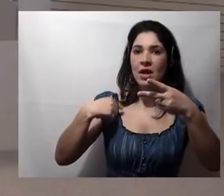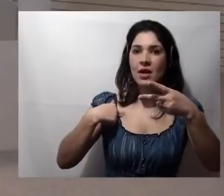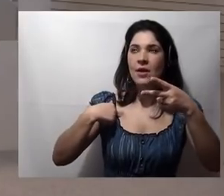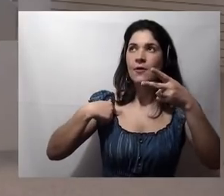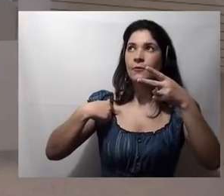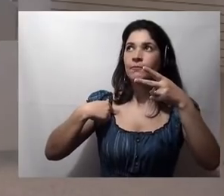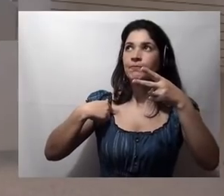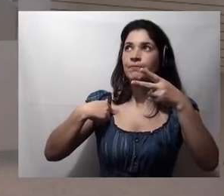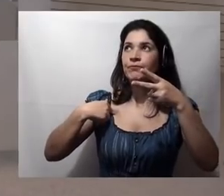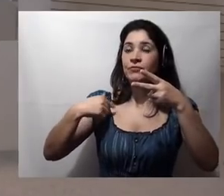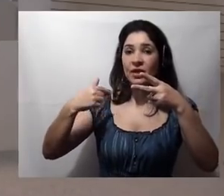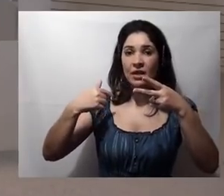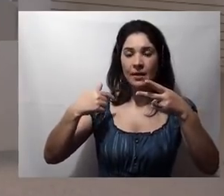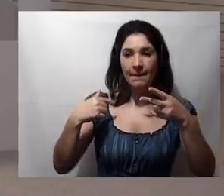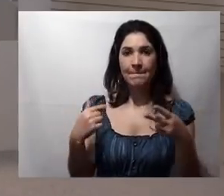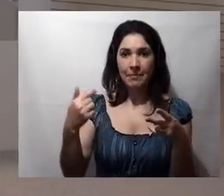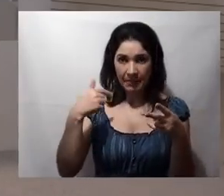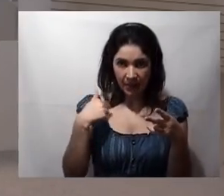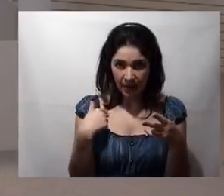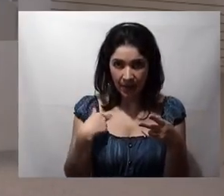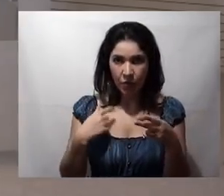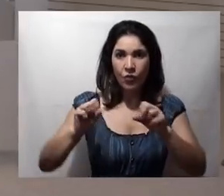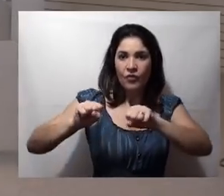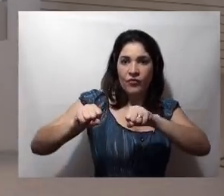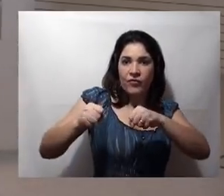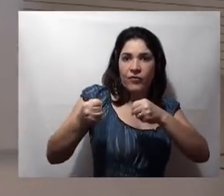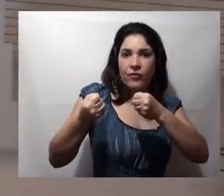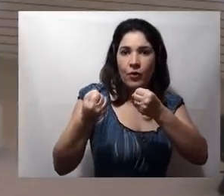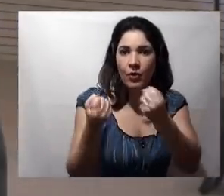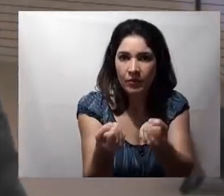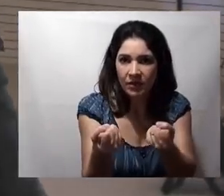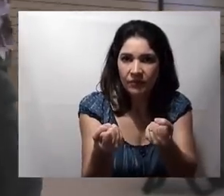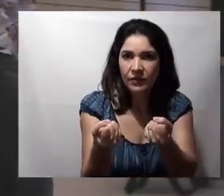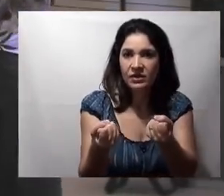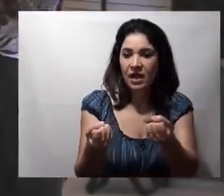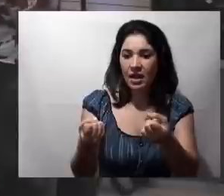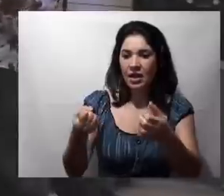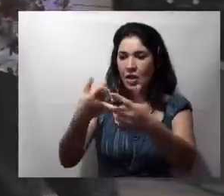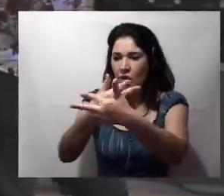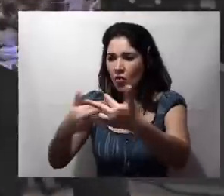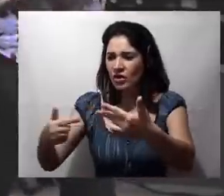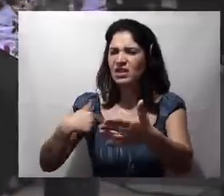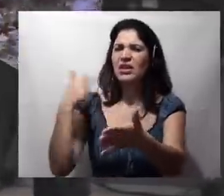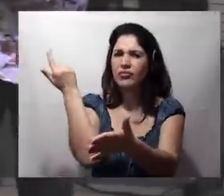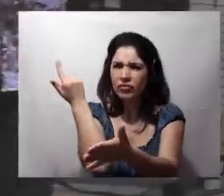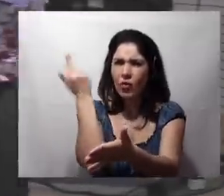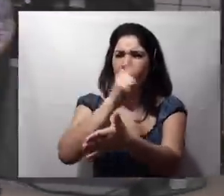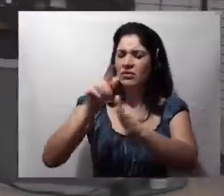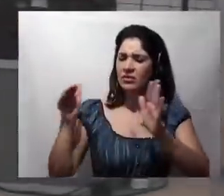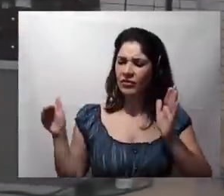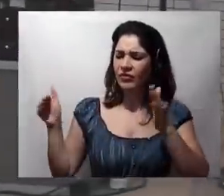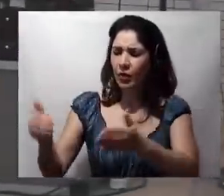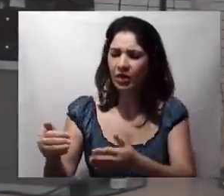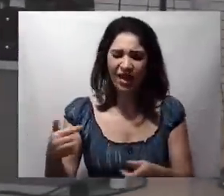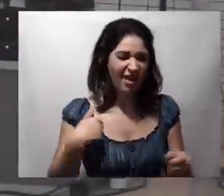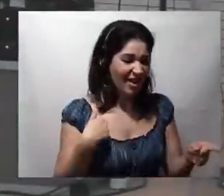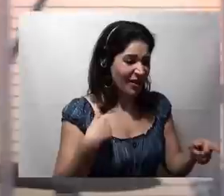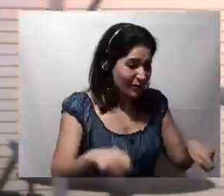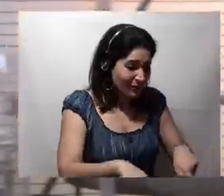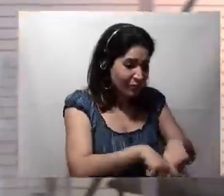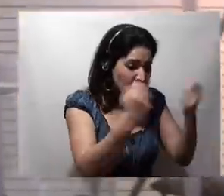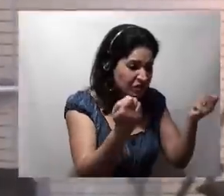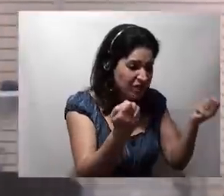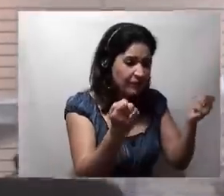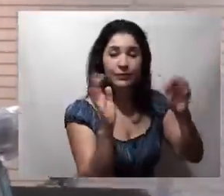que não pode vou repetir concentre no que você pode e não no que não